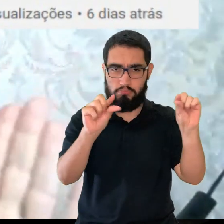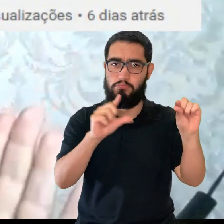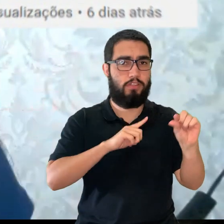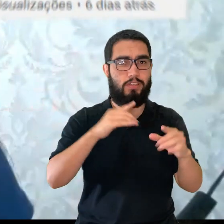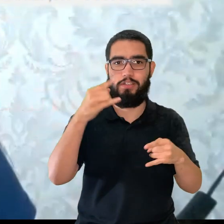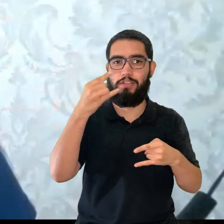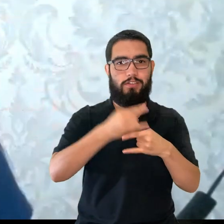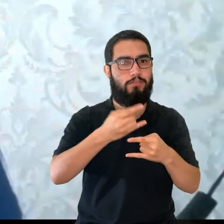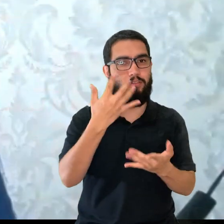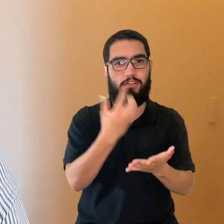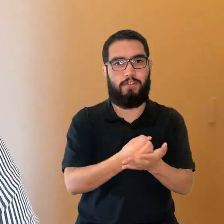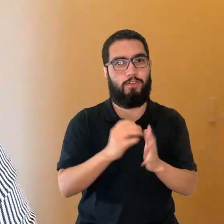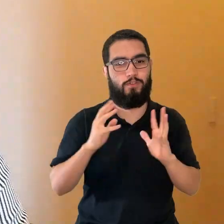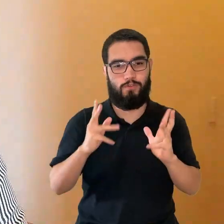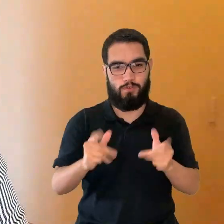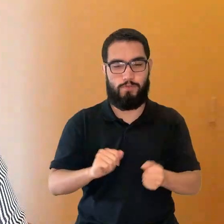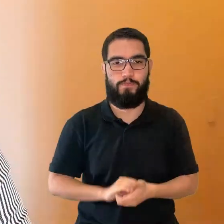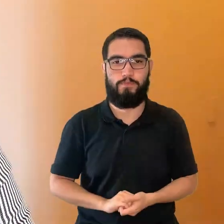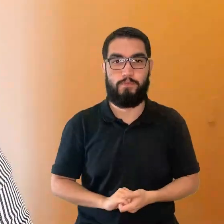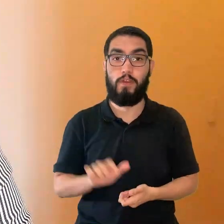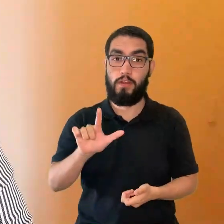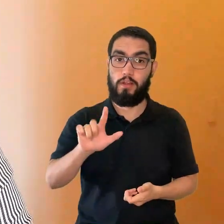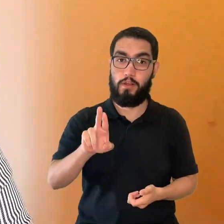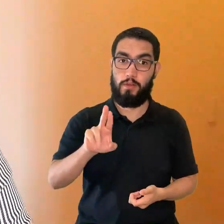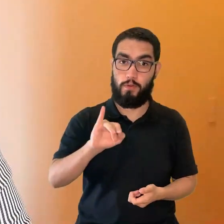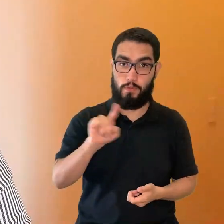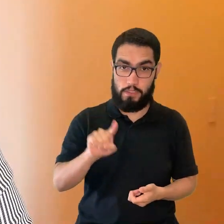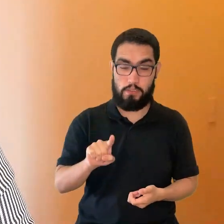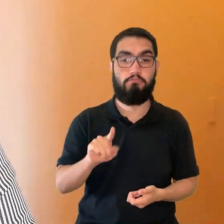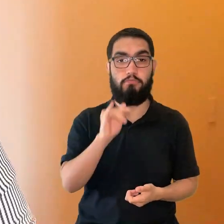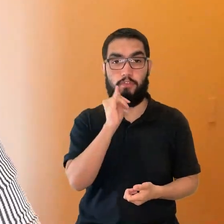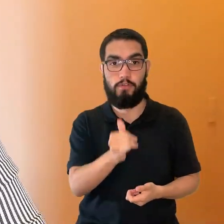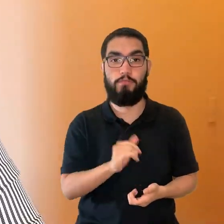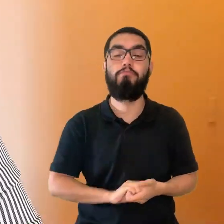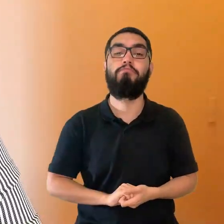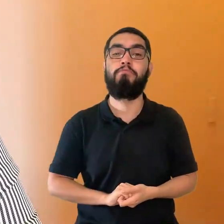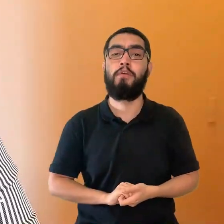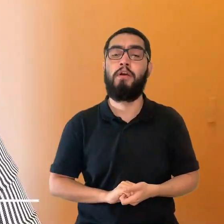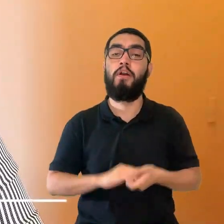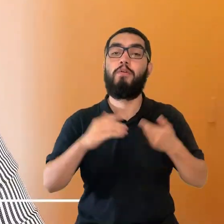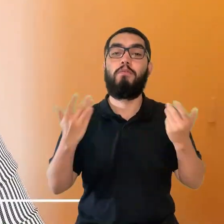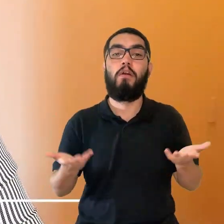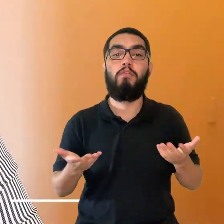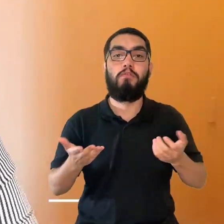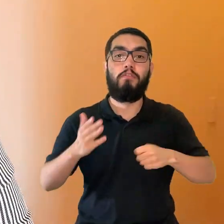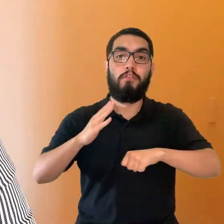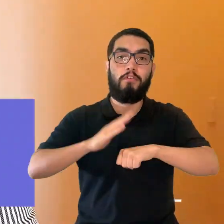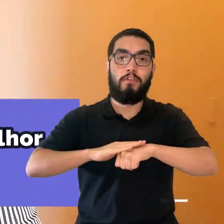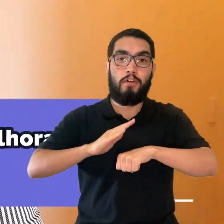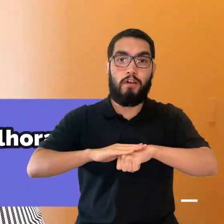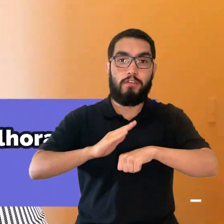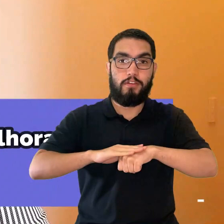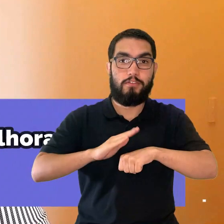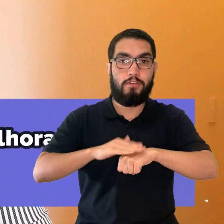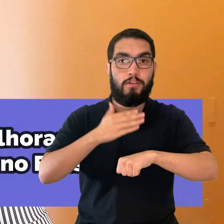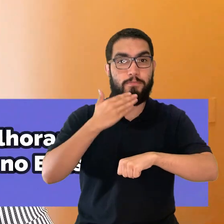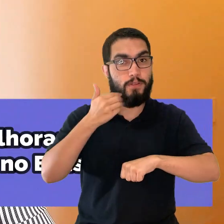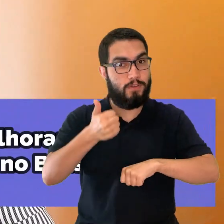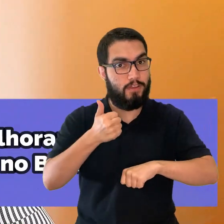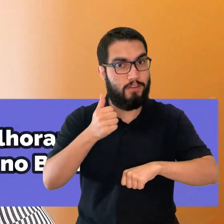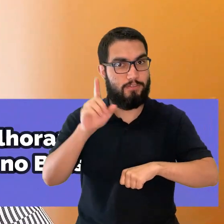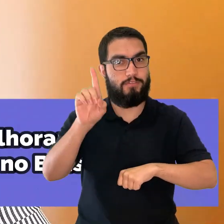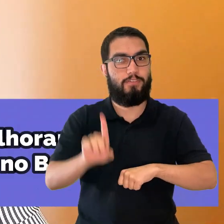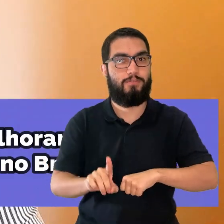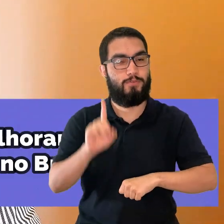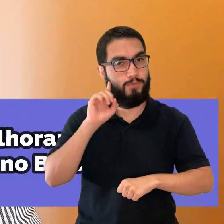está inteiramente gravada. Luiz Henrique, e ele diz assim: quais ações estão sendo feitas para melhorar